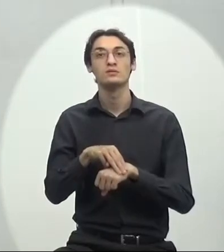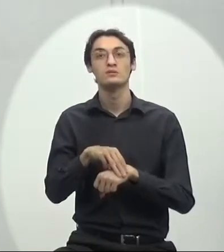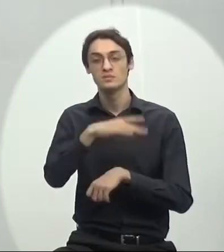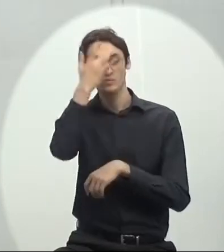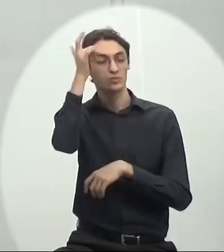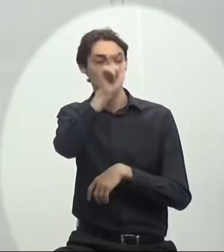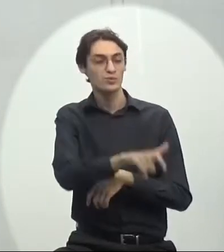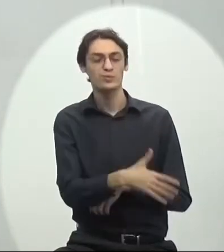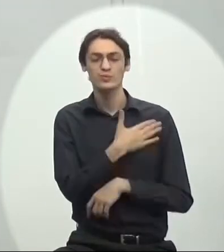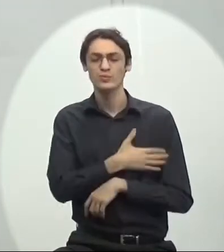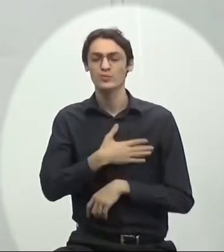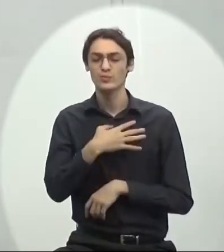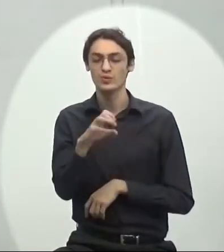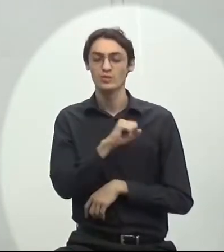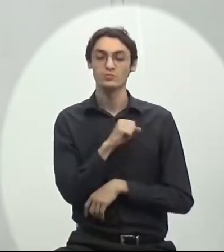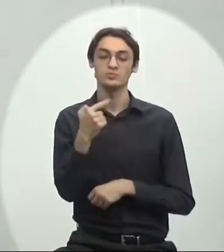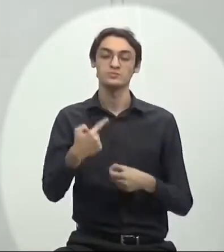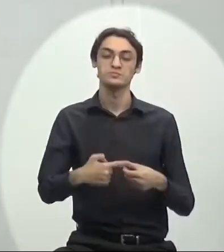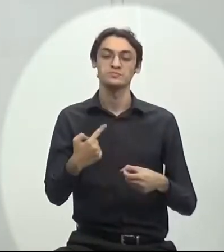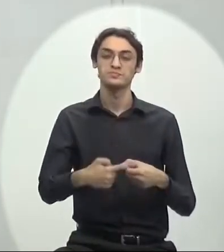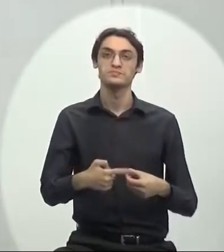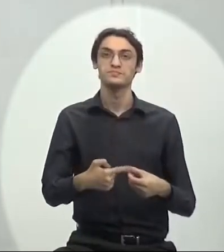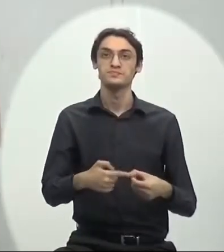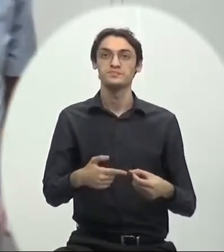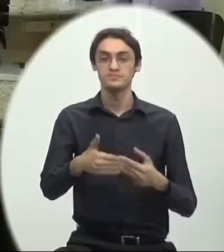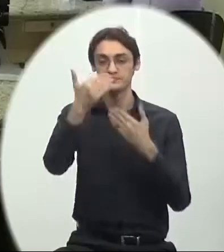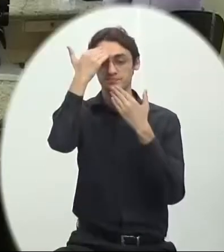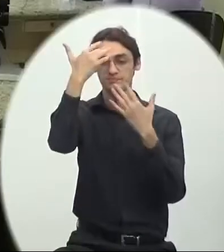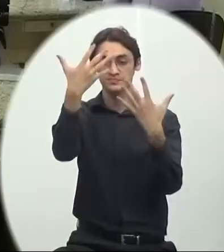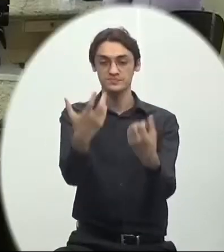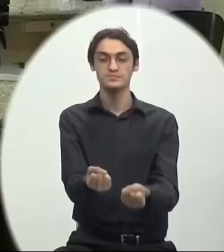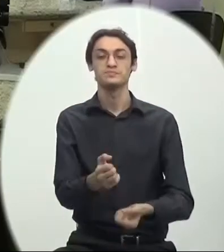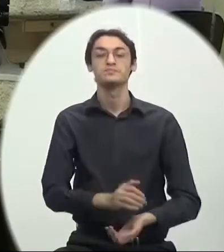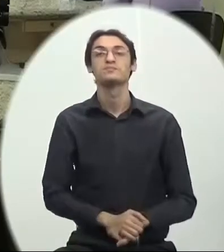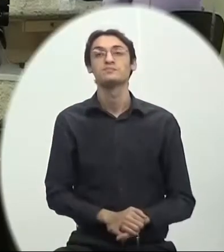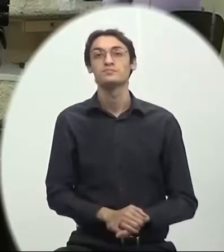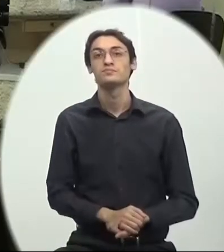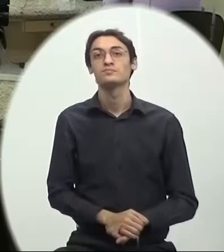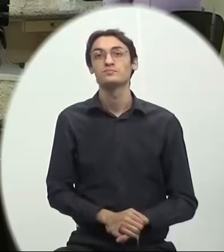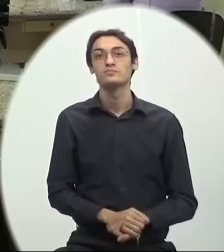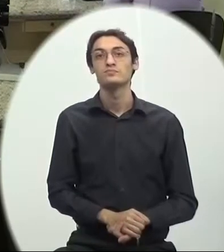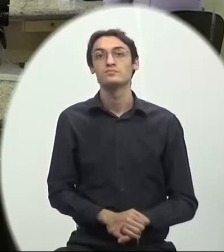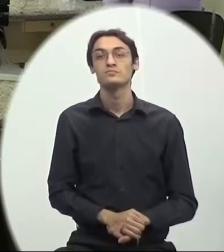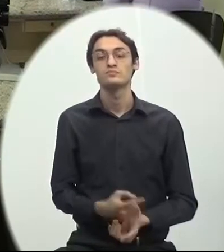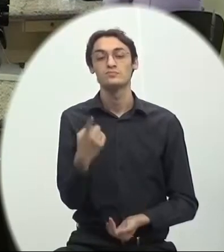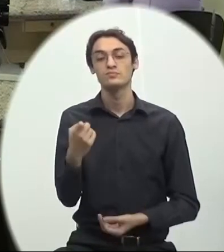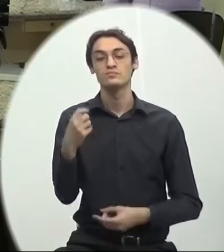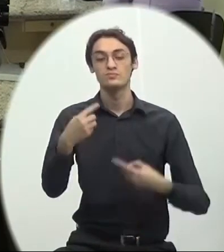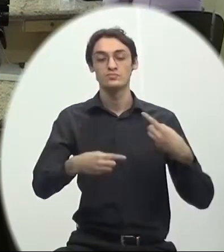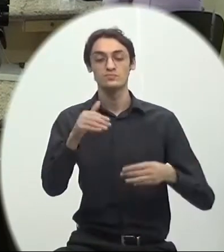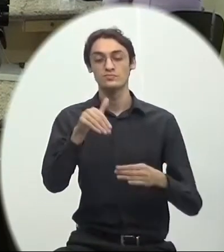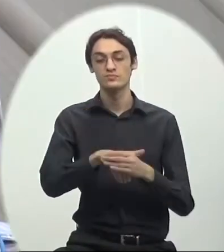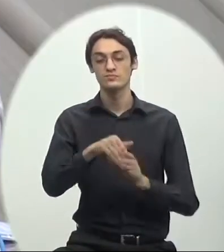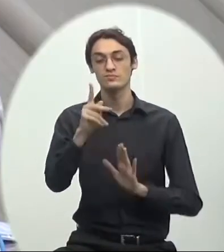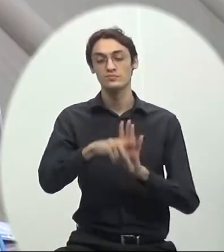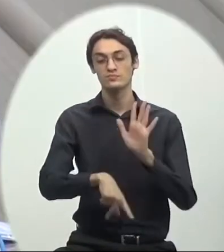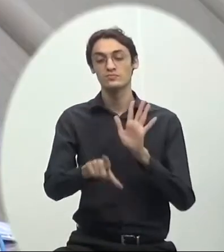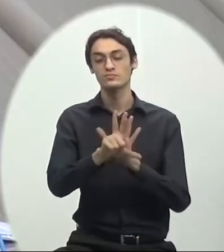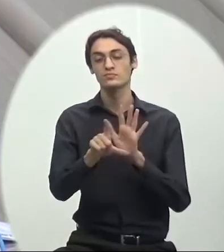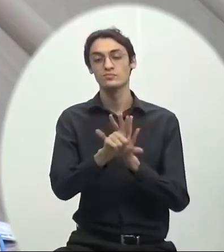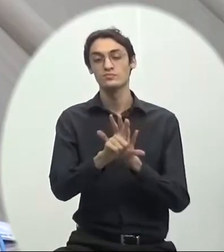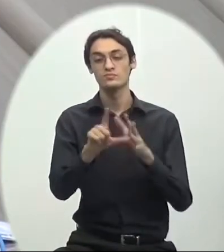muito benquisto na nossa cidade. Obrigado. Será atendido, presidente, vereador. Em única discussão e votação, projeto de